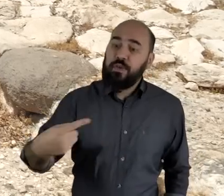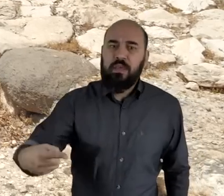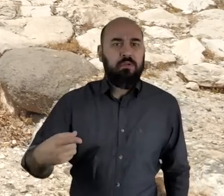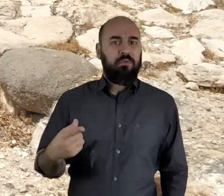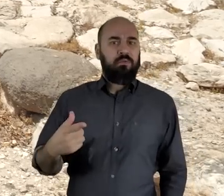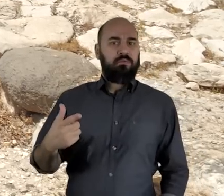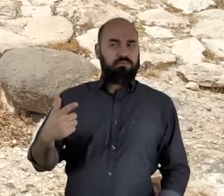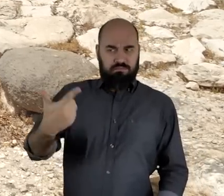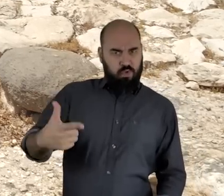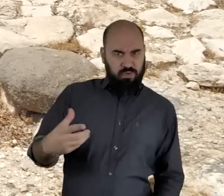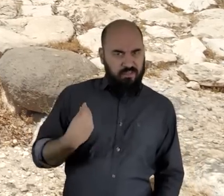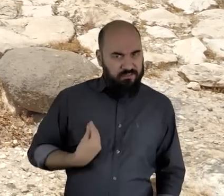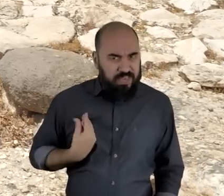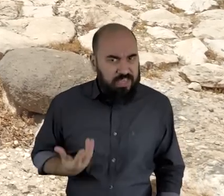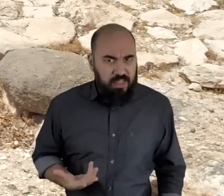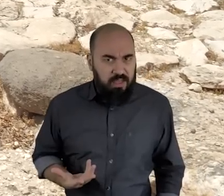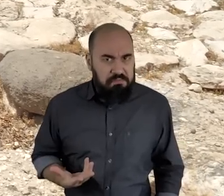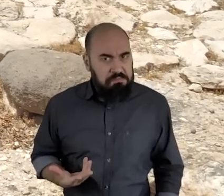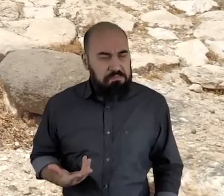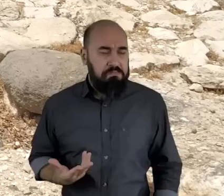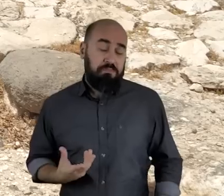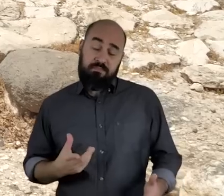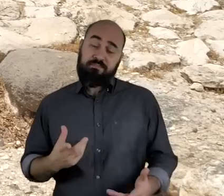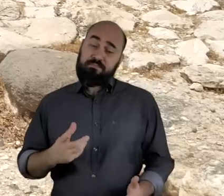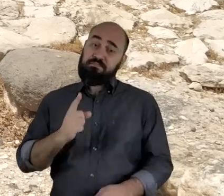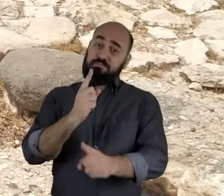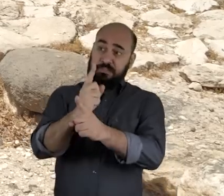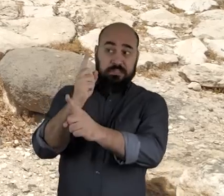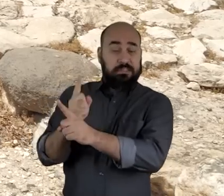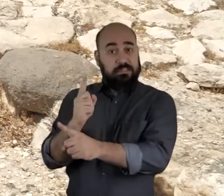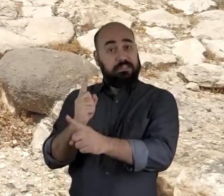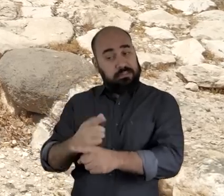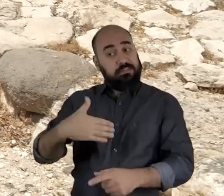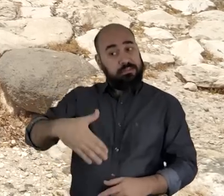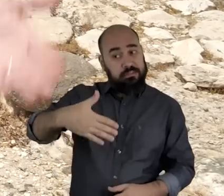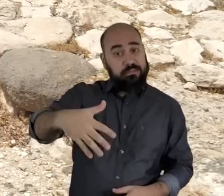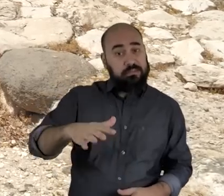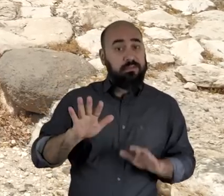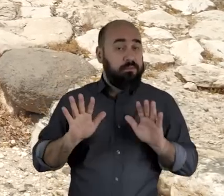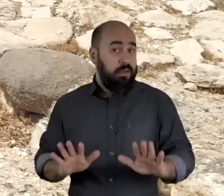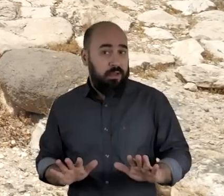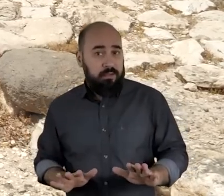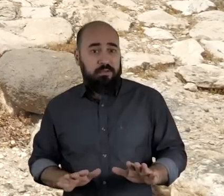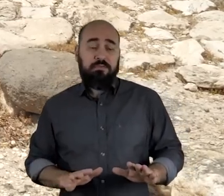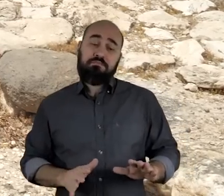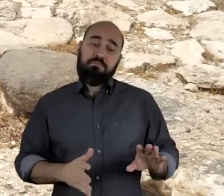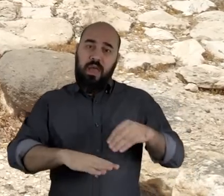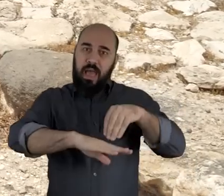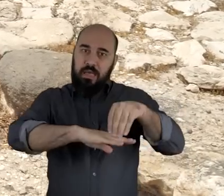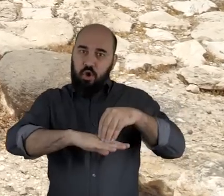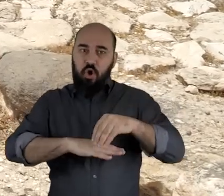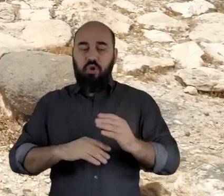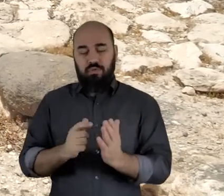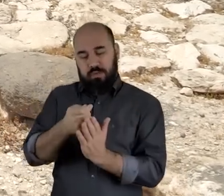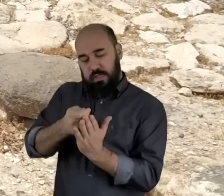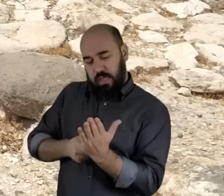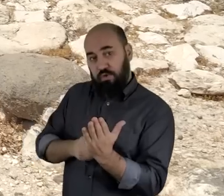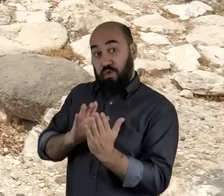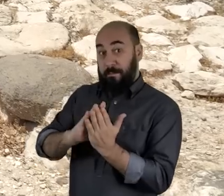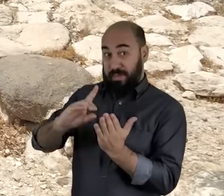não existiria? Mas ainda continuam negando a realidade do reino unificado. Então, os arqueólogos que trabalham com o